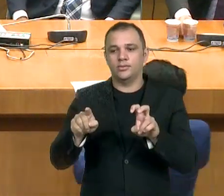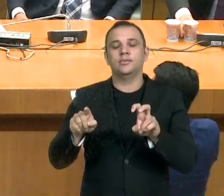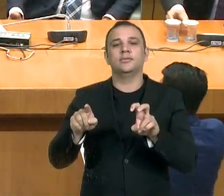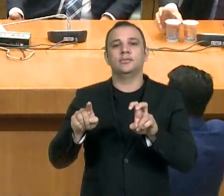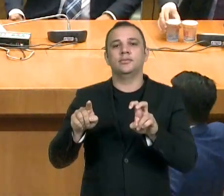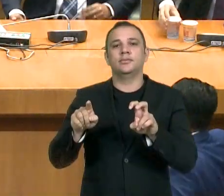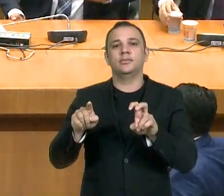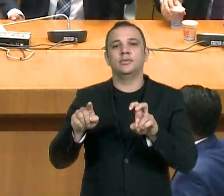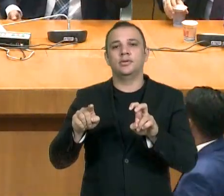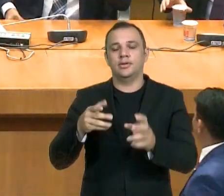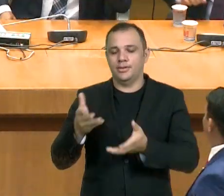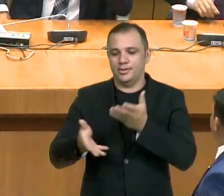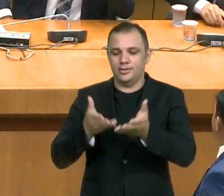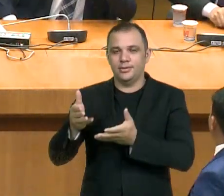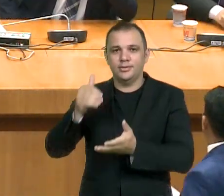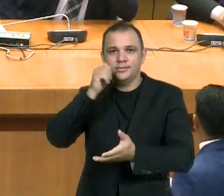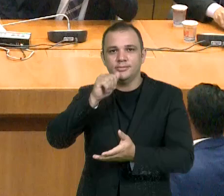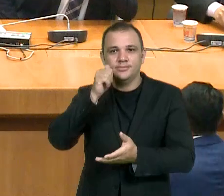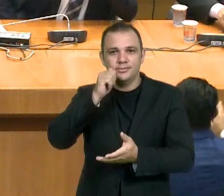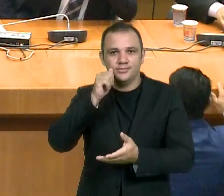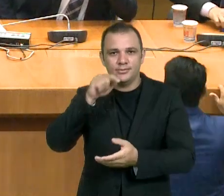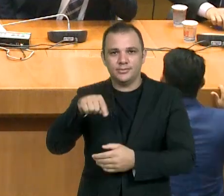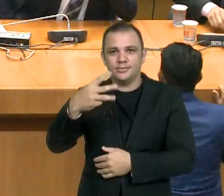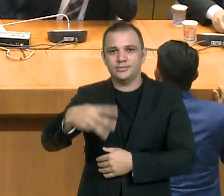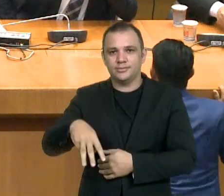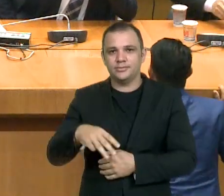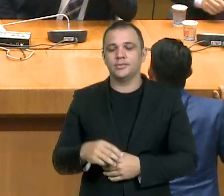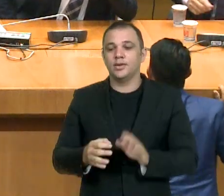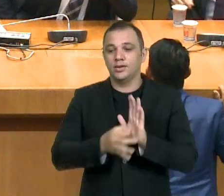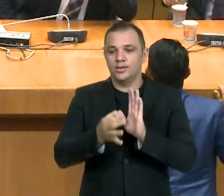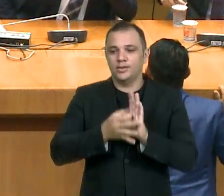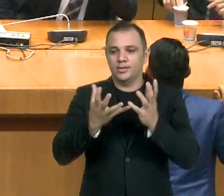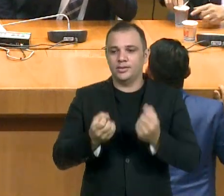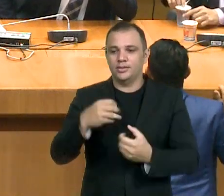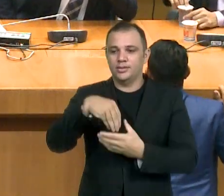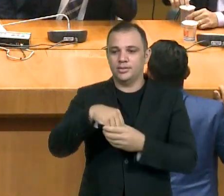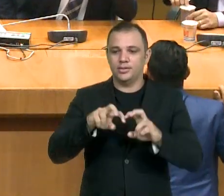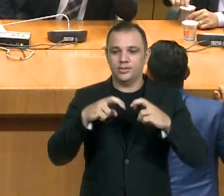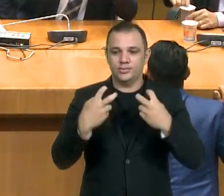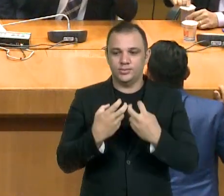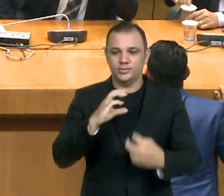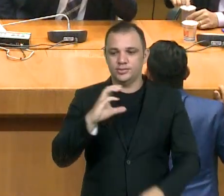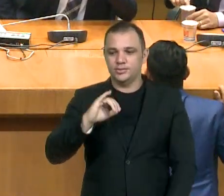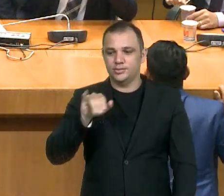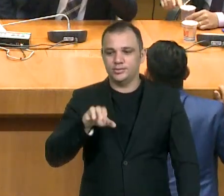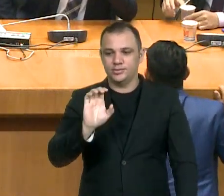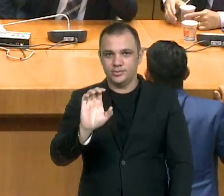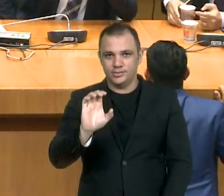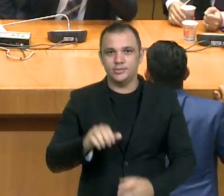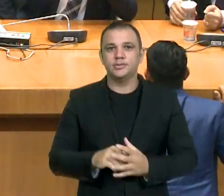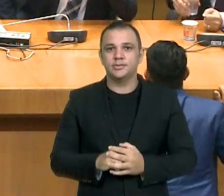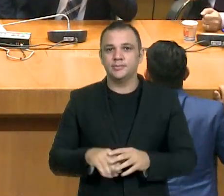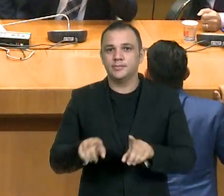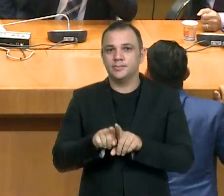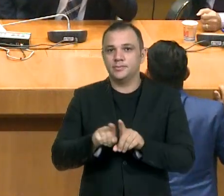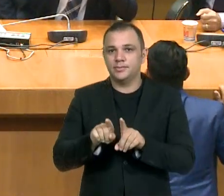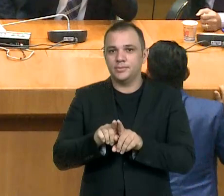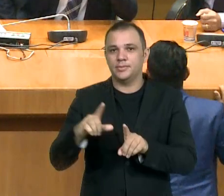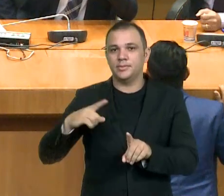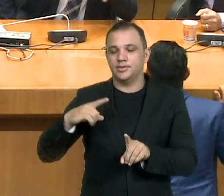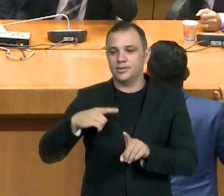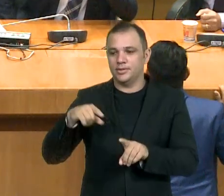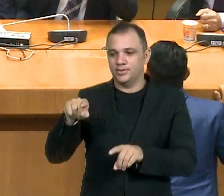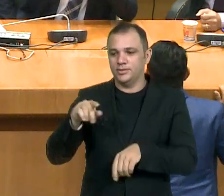Mulher do Maranhão. Com pareceres favoráveis das comissões de Constituição, Justiça e Cidadania, relator deputado Fernando